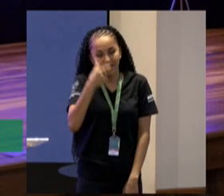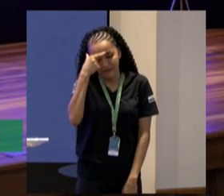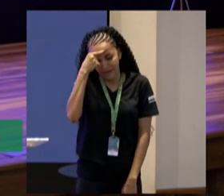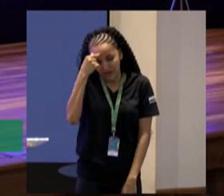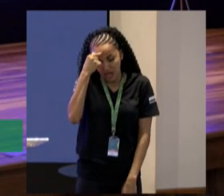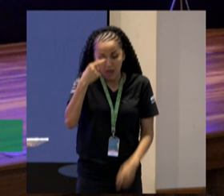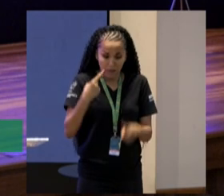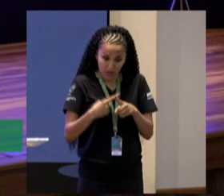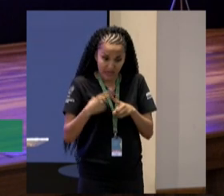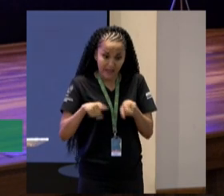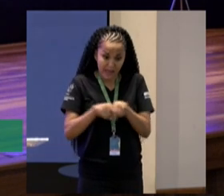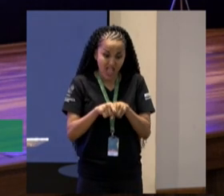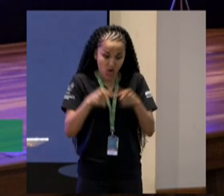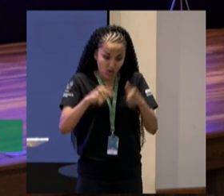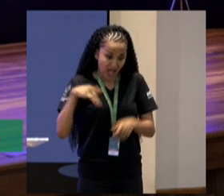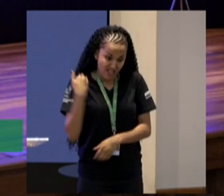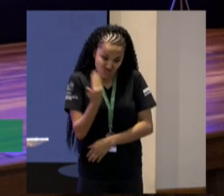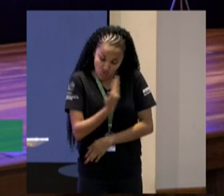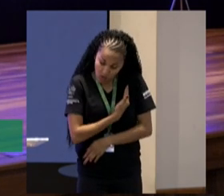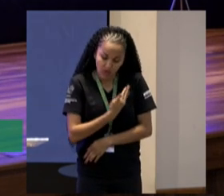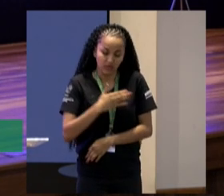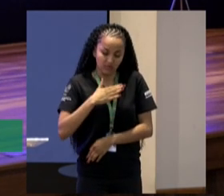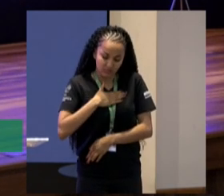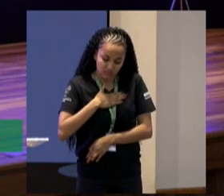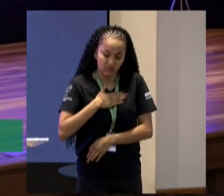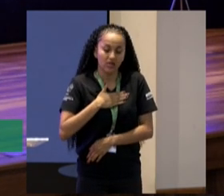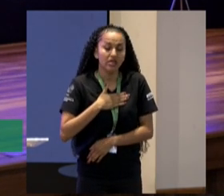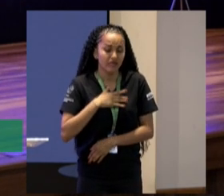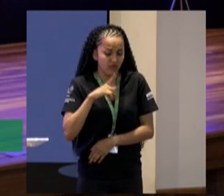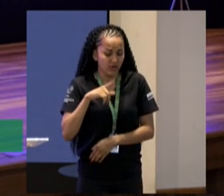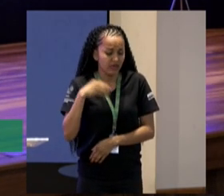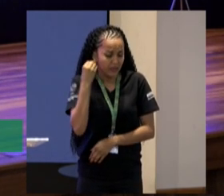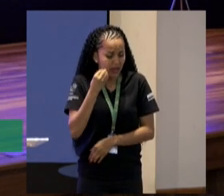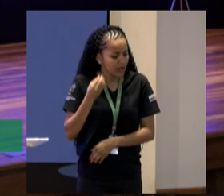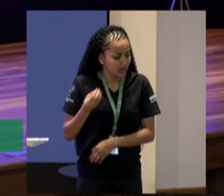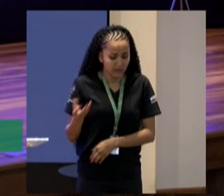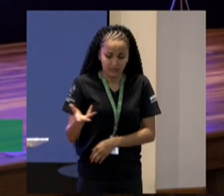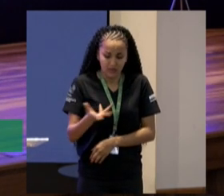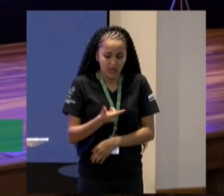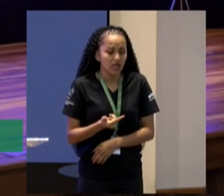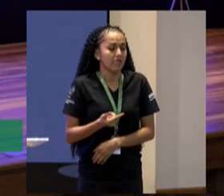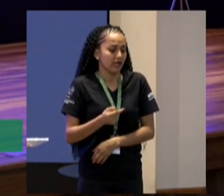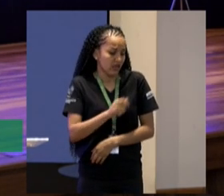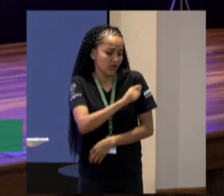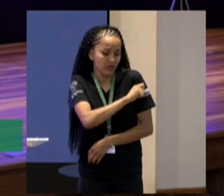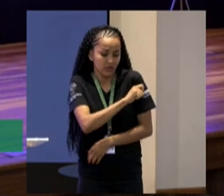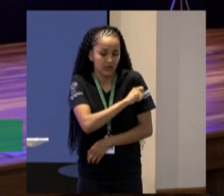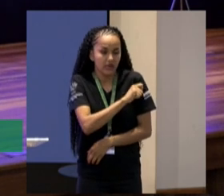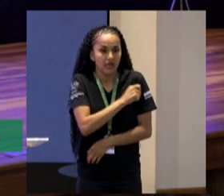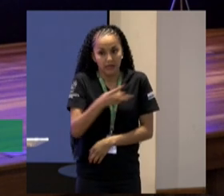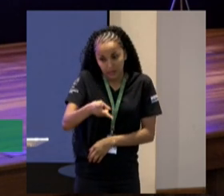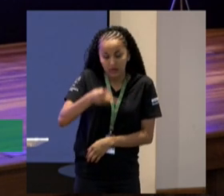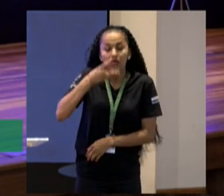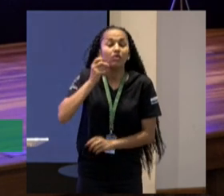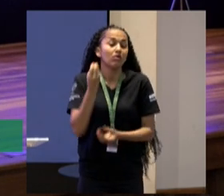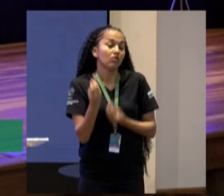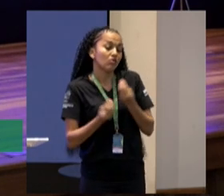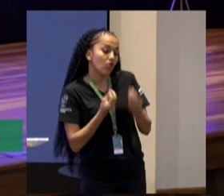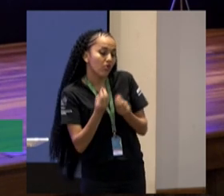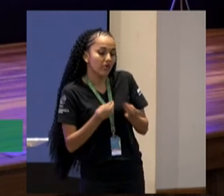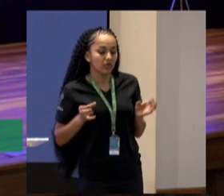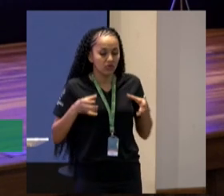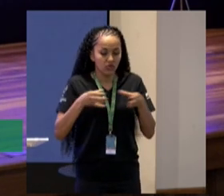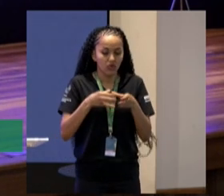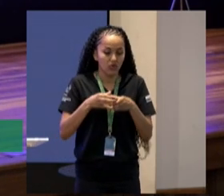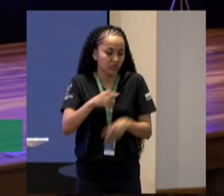os pertence também. E aí foi uma troca muito interessante para que os alunos se entendam também com esse